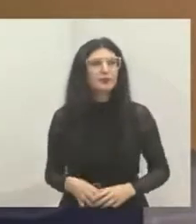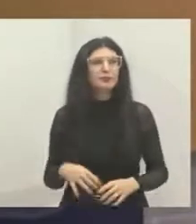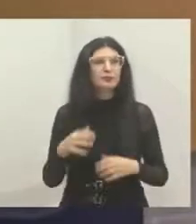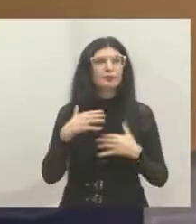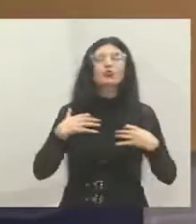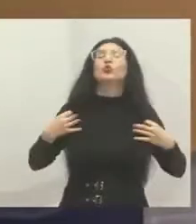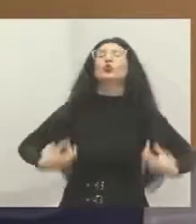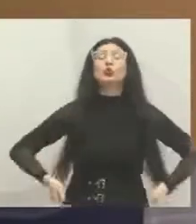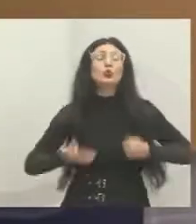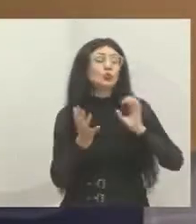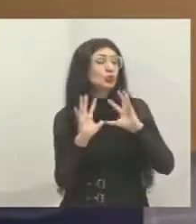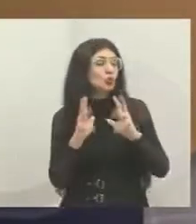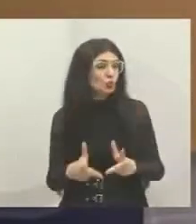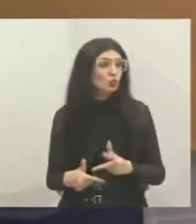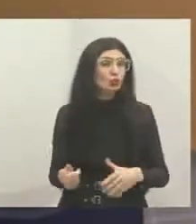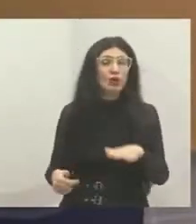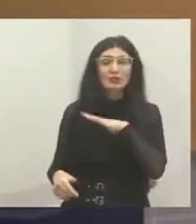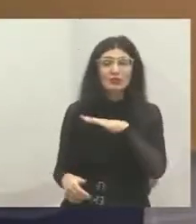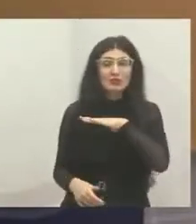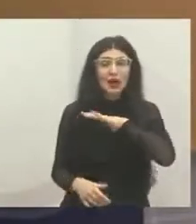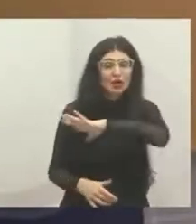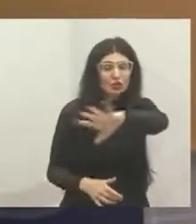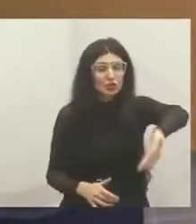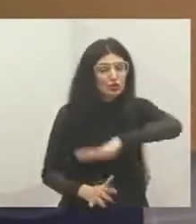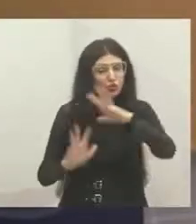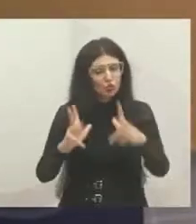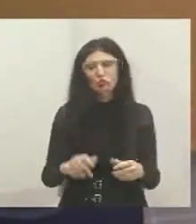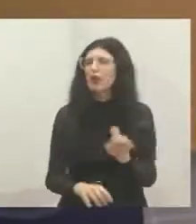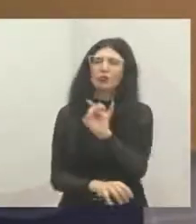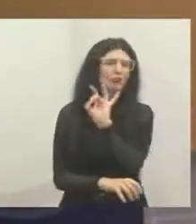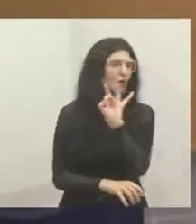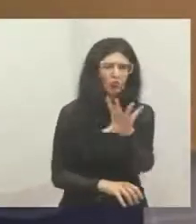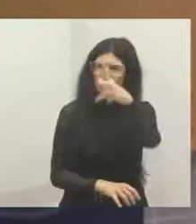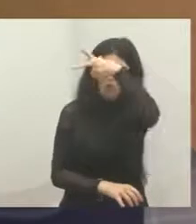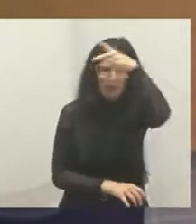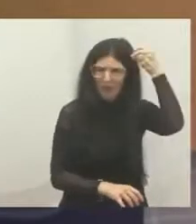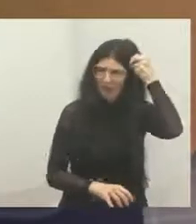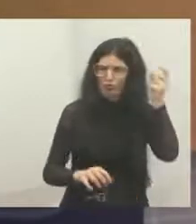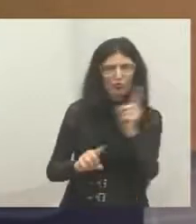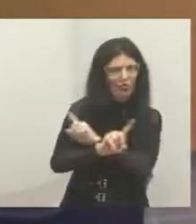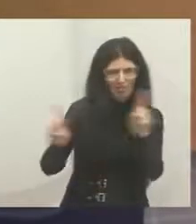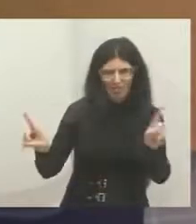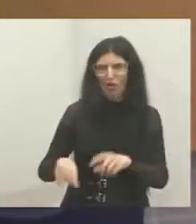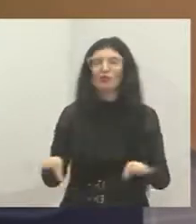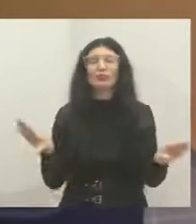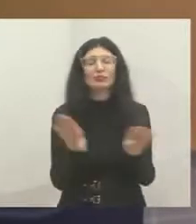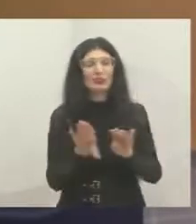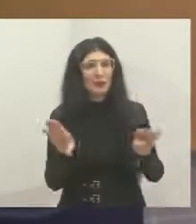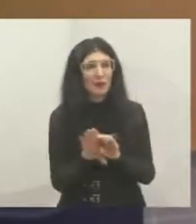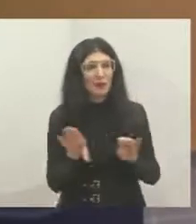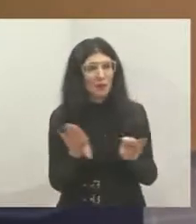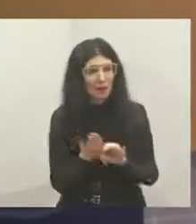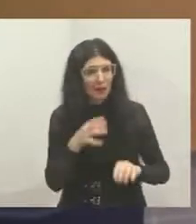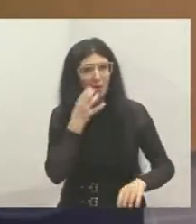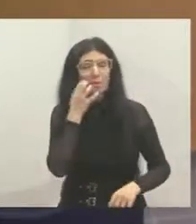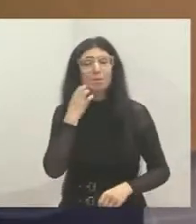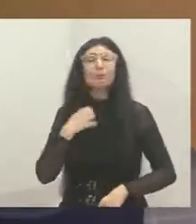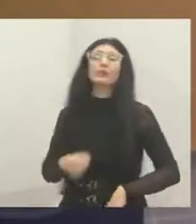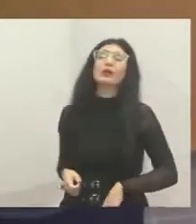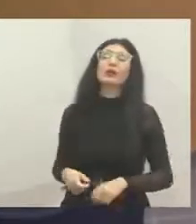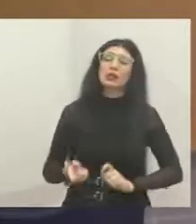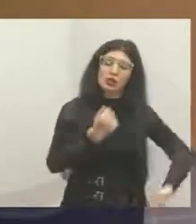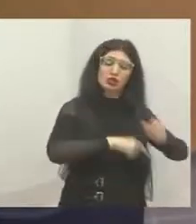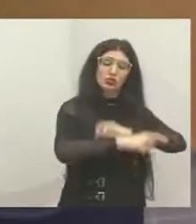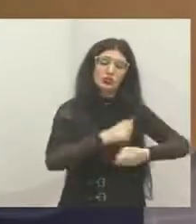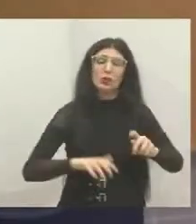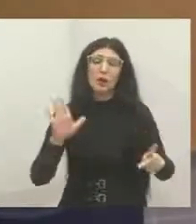aqui elencada é do município inteiro, não é só da prefeitura. Ela é das fundações, das autarquias também. Então, esse